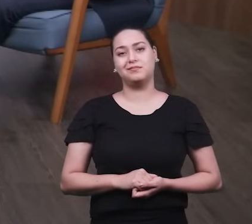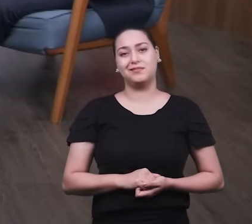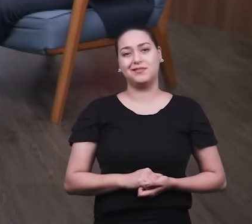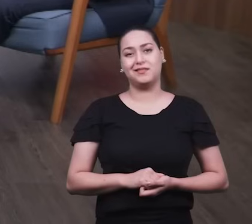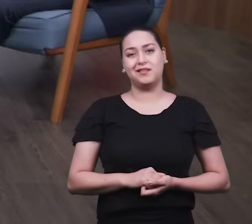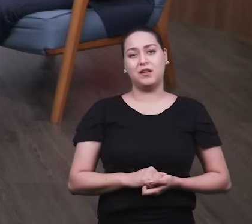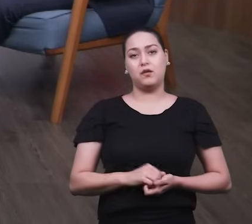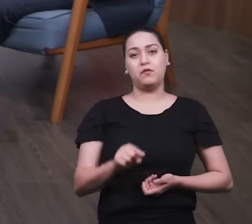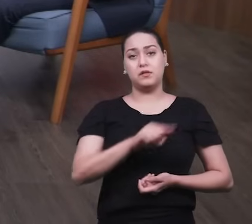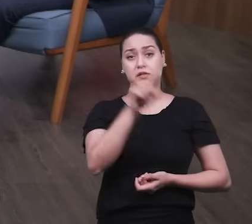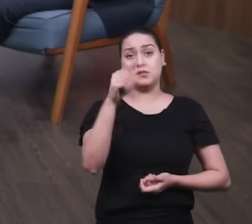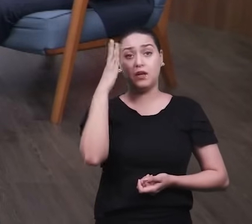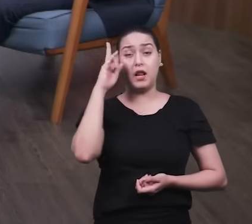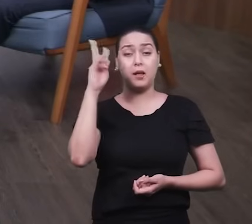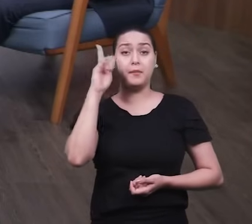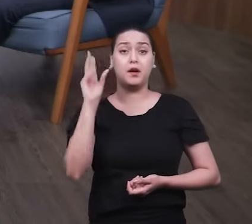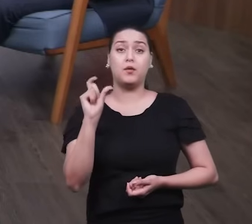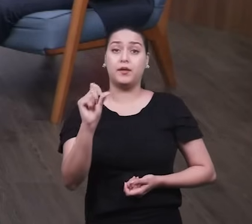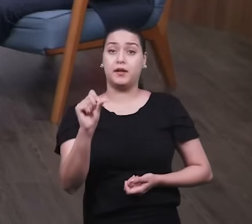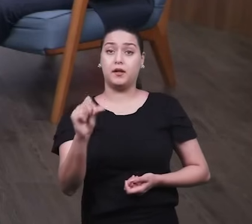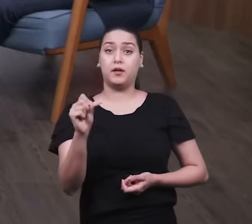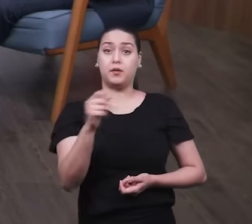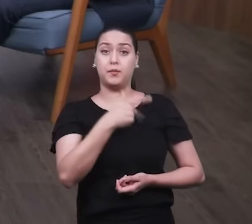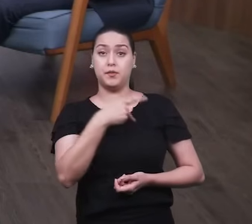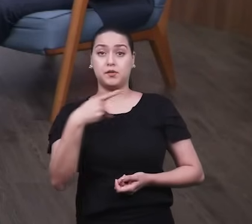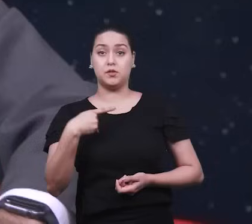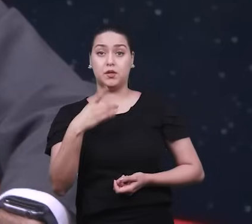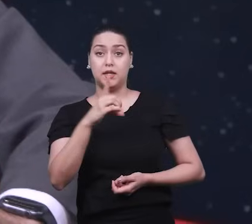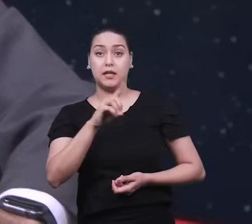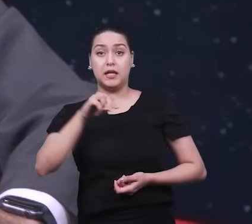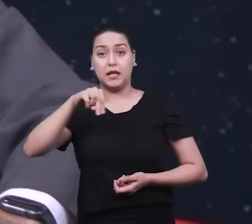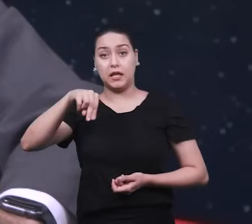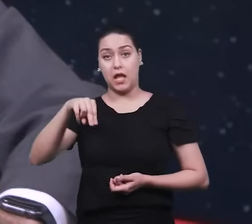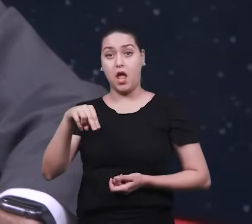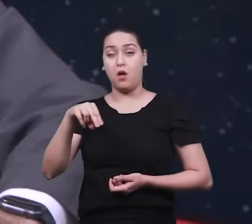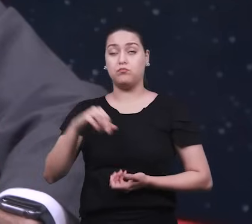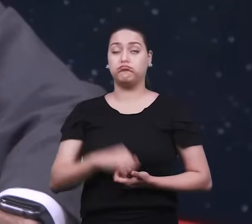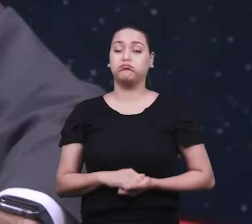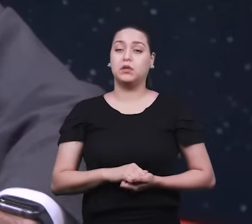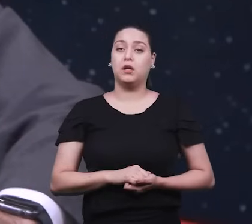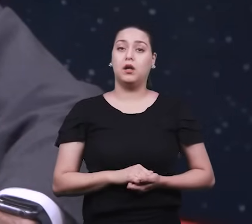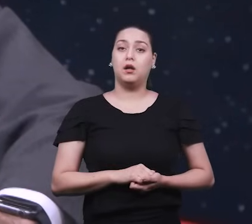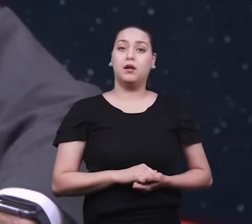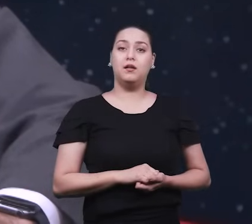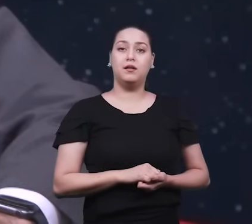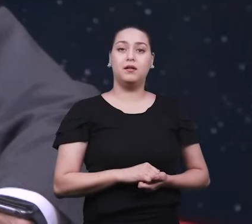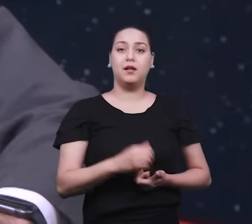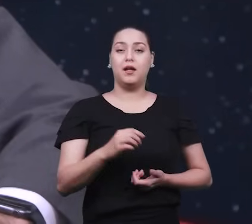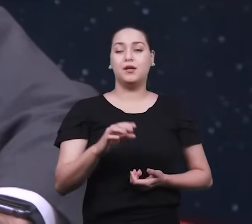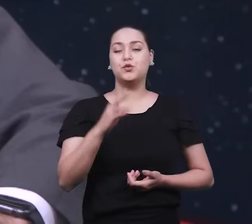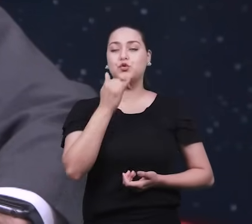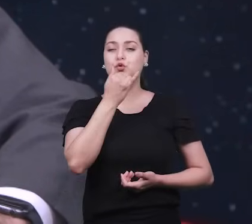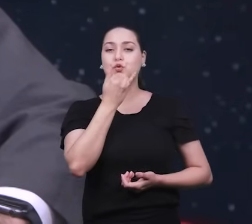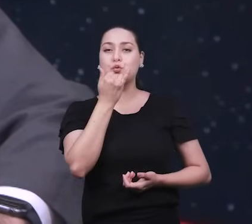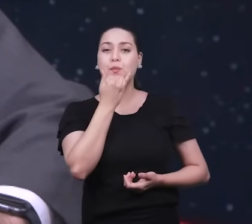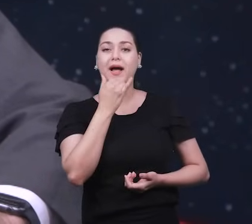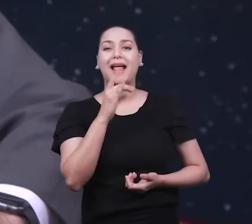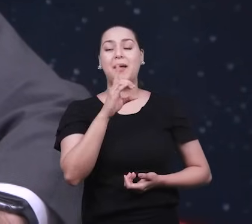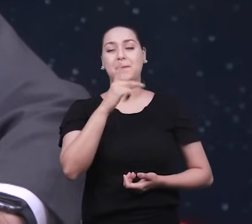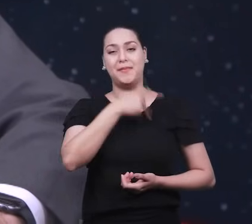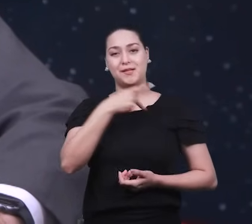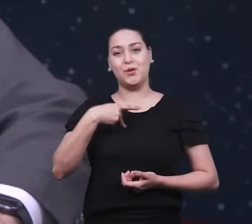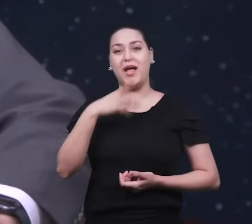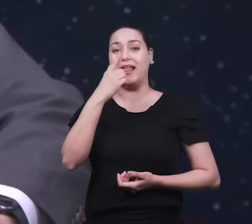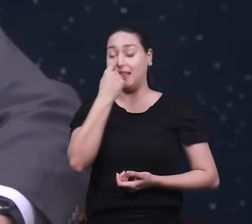Aqueles que estão nos acompanhando vão se lembrar que há pouco o pastor Daniel fez uma referência ao